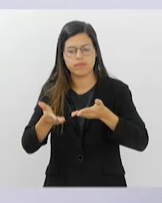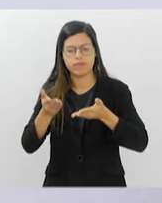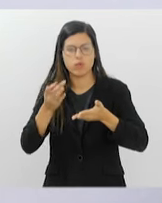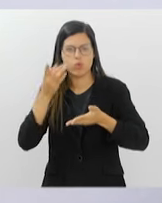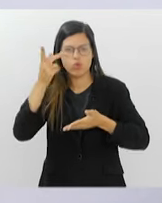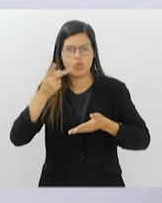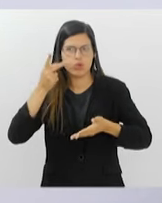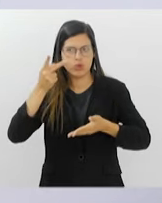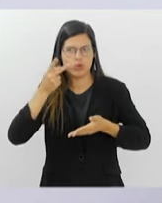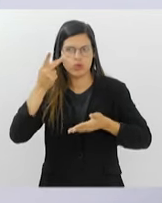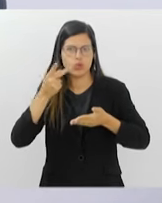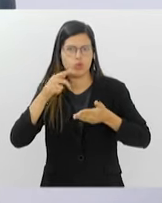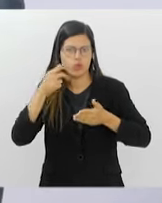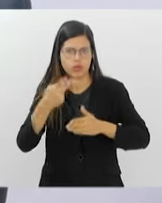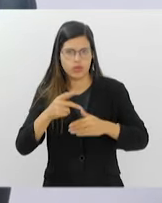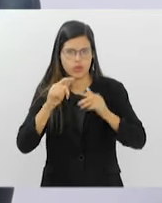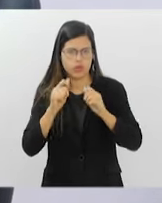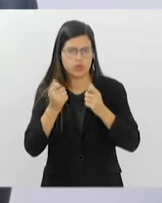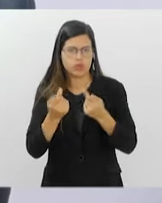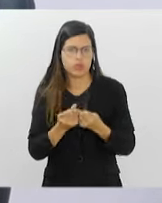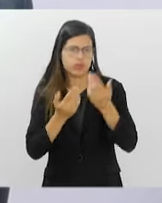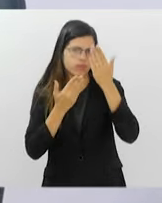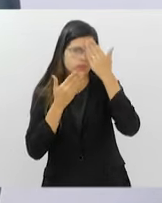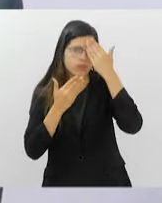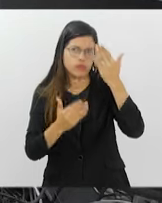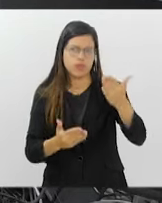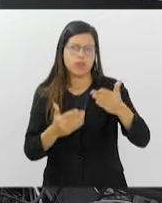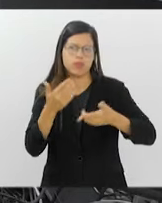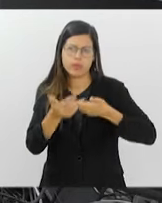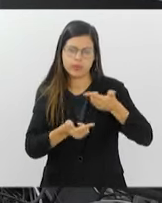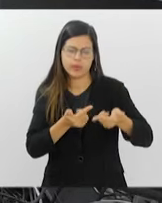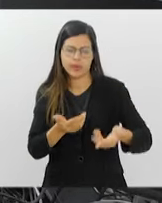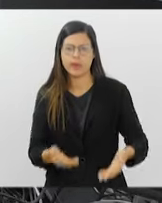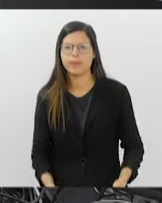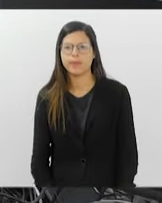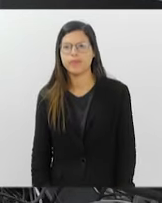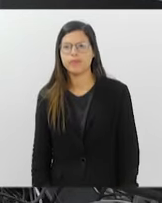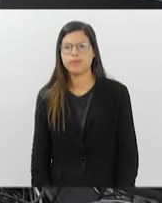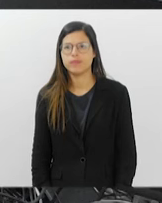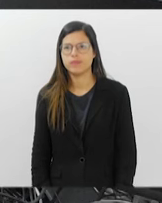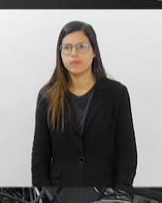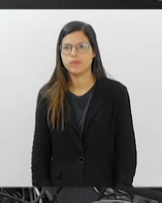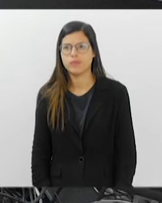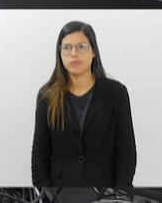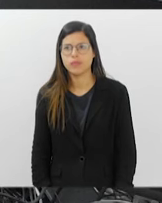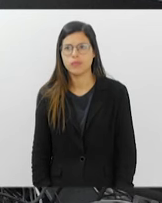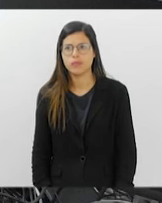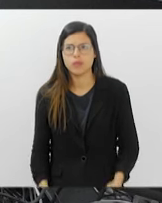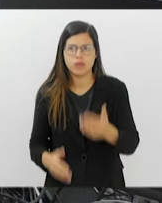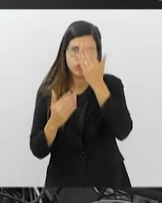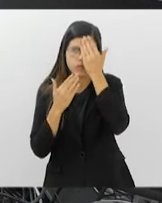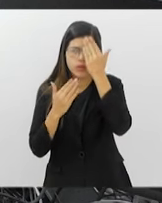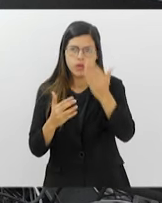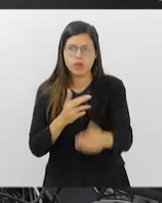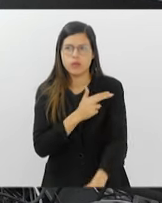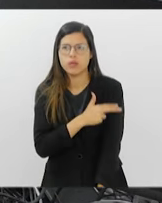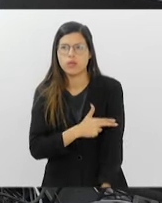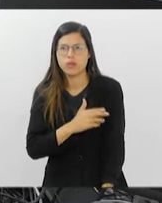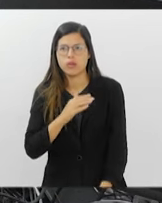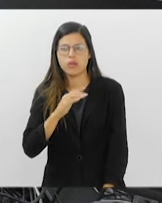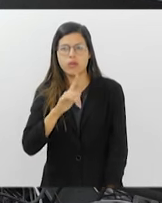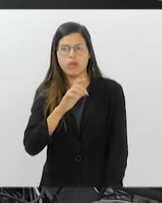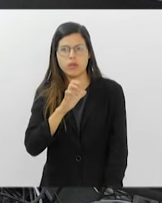essa casa de leis muito obrigado pelo trabalho prestado ao serviço do Estado do Rio de Janeiro Muito obrigado coran Leandro colegas já fizeram os devidos